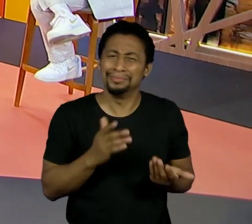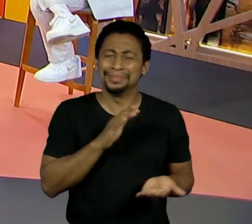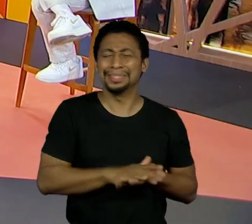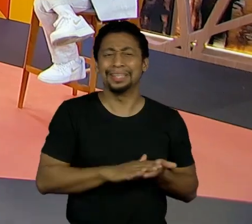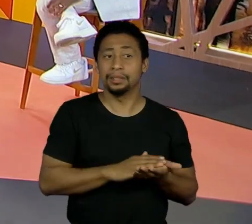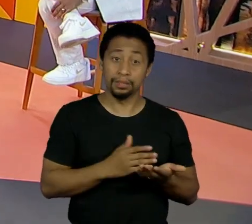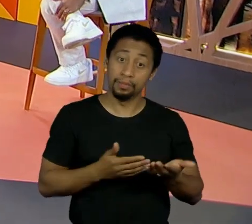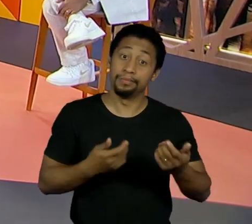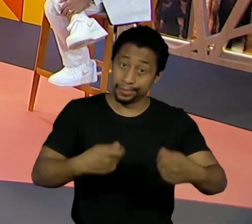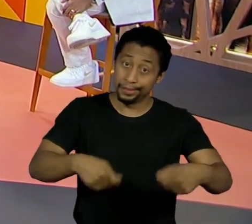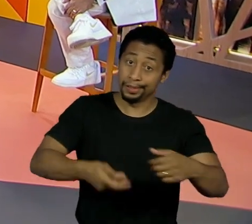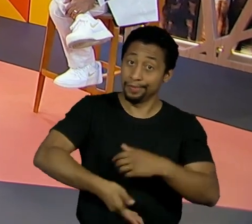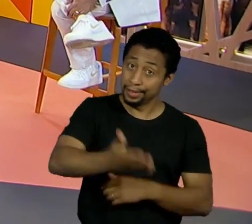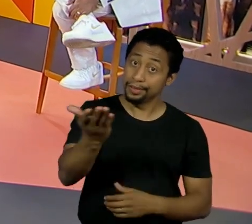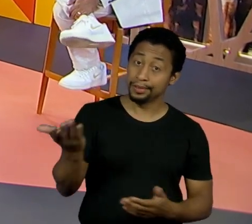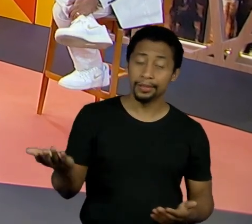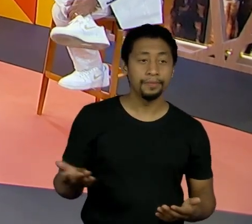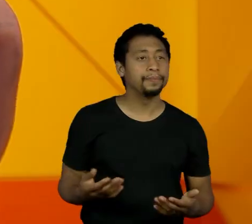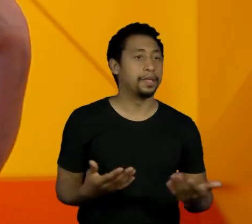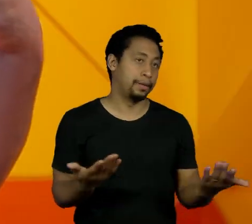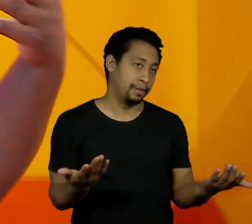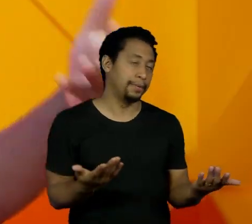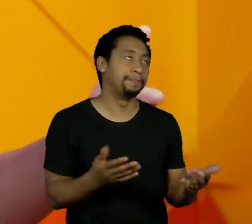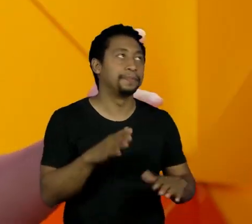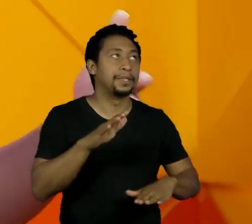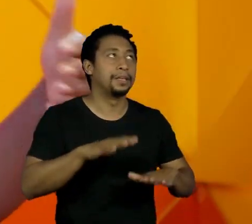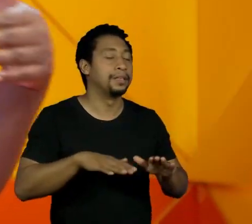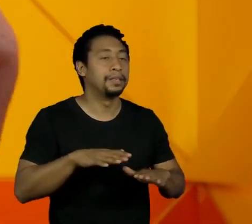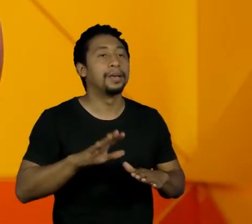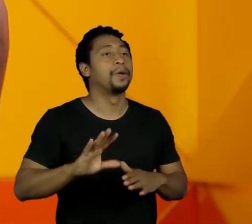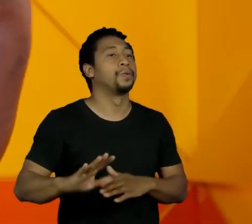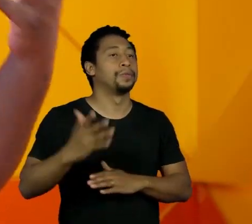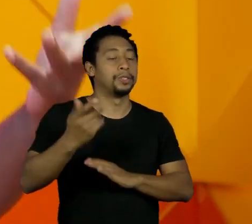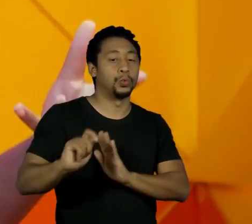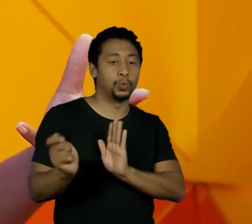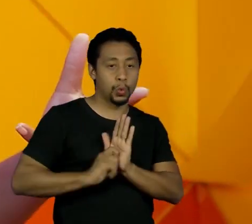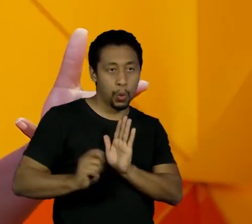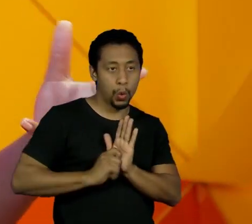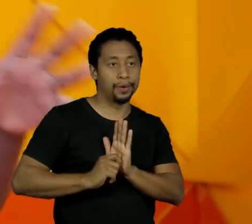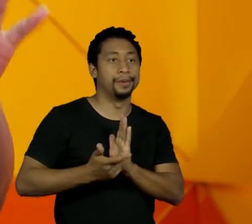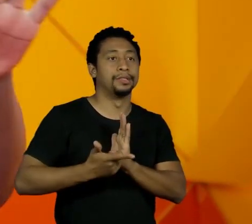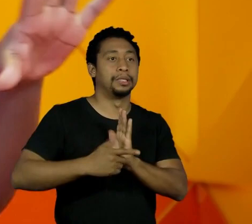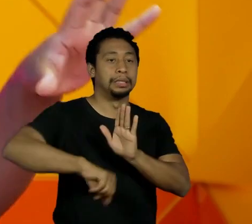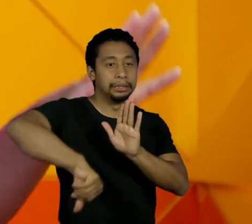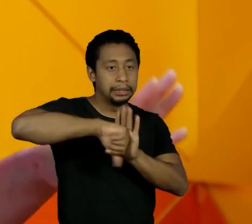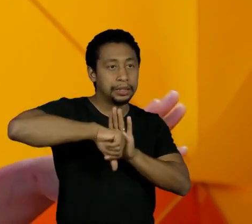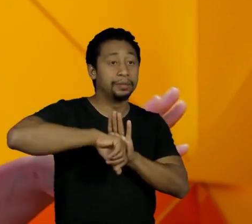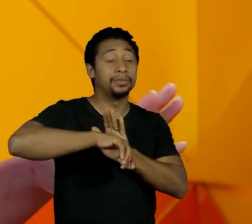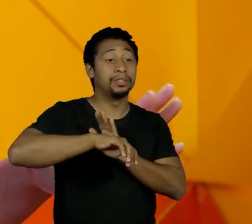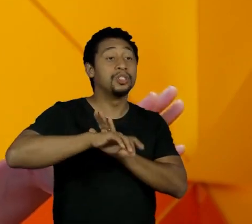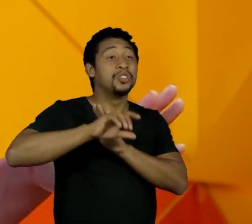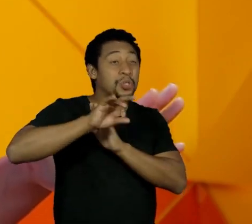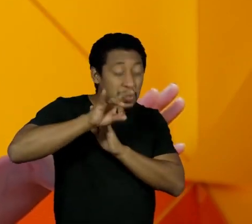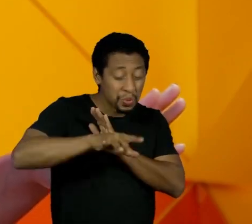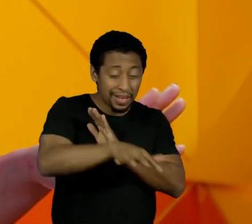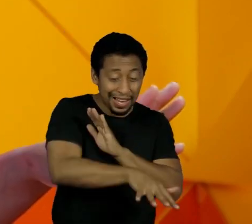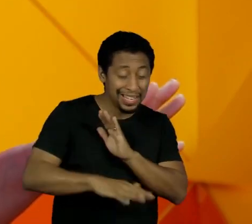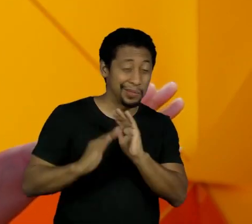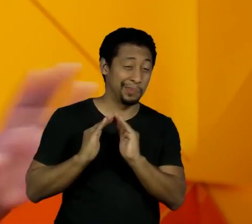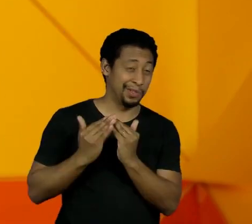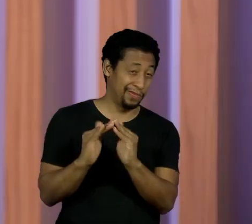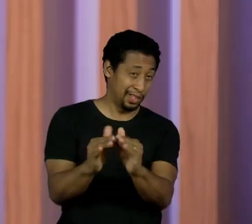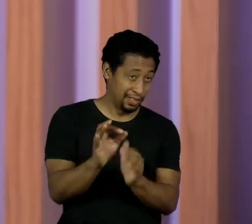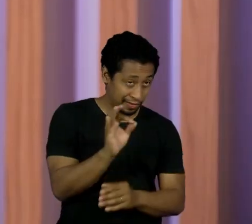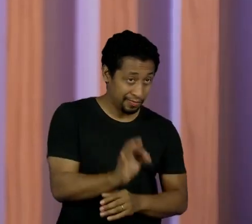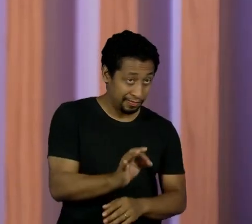vai. E é sempre uma ideia de que a droga, a criminalidade só existe na periferia, certo,